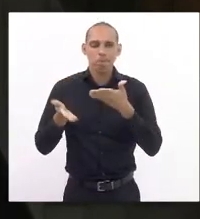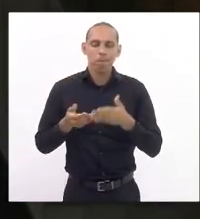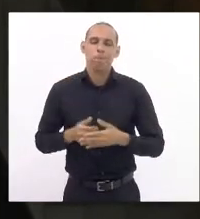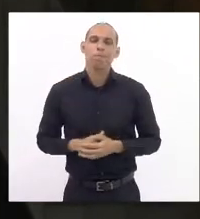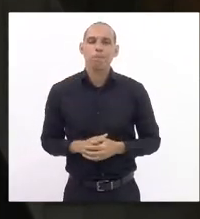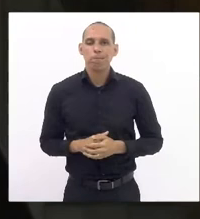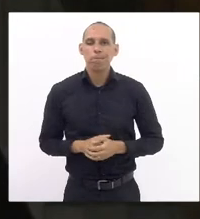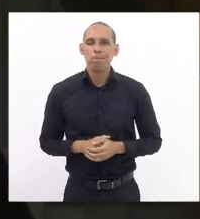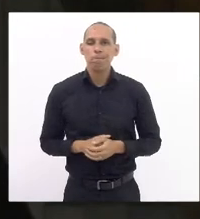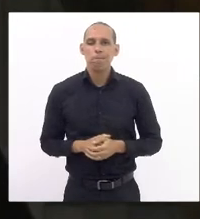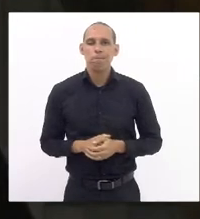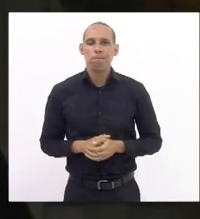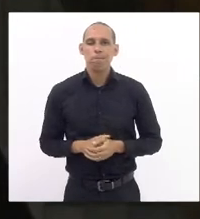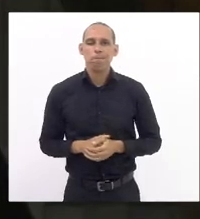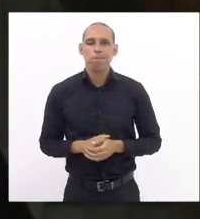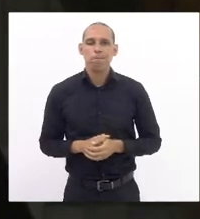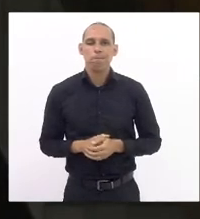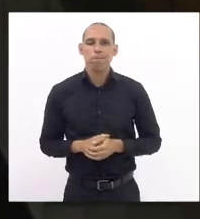Agora,